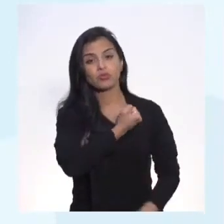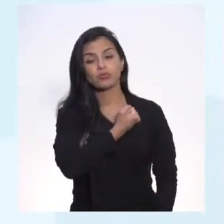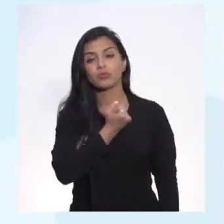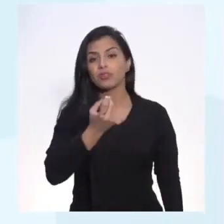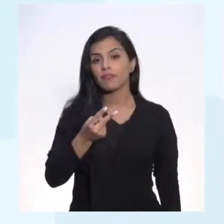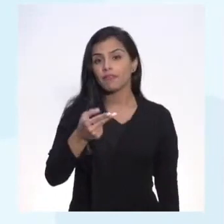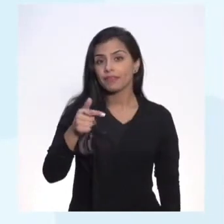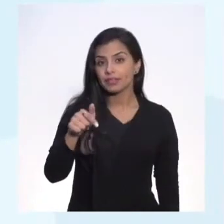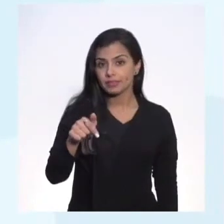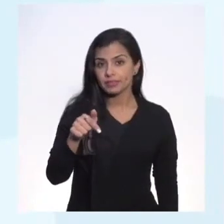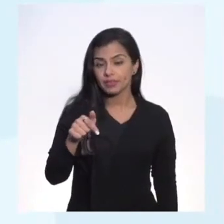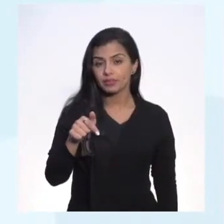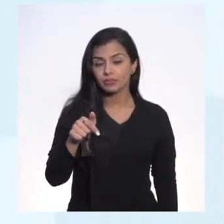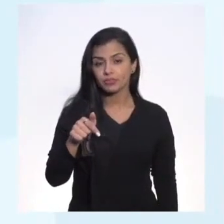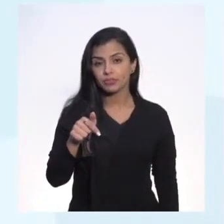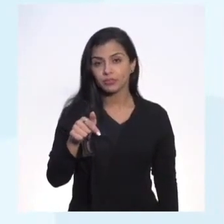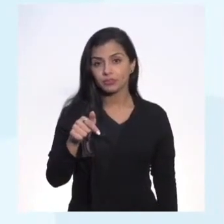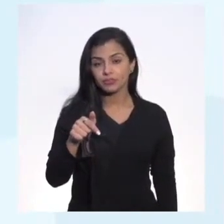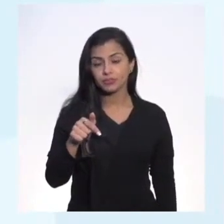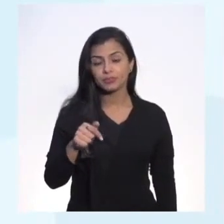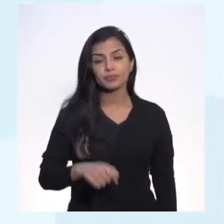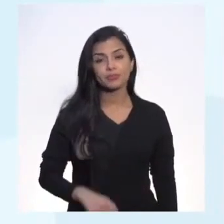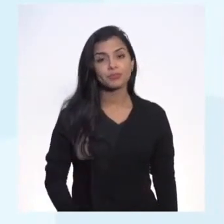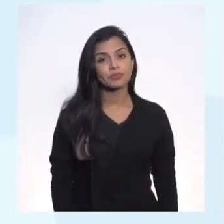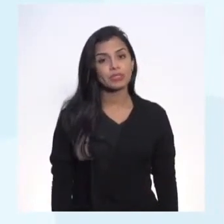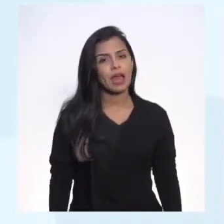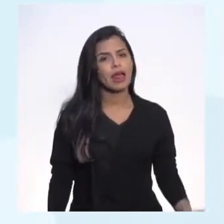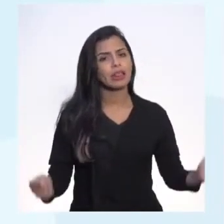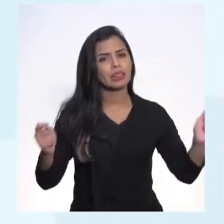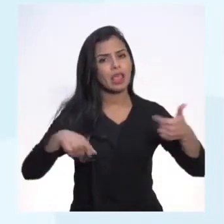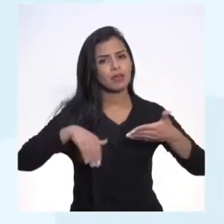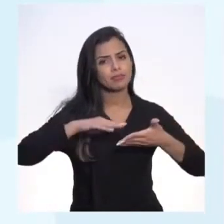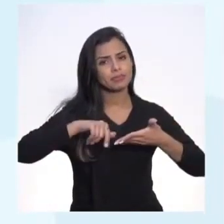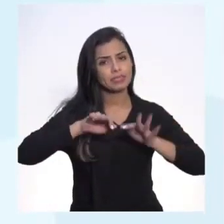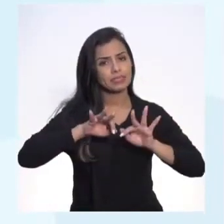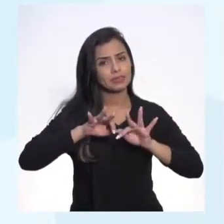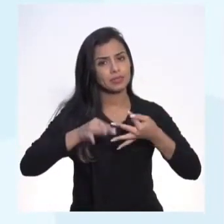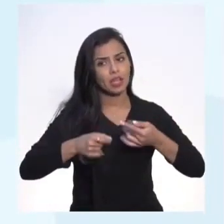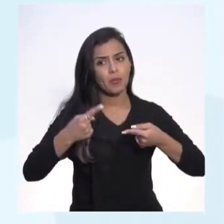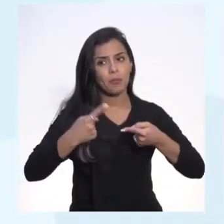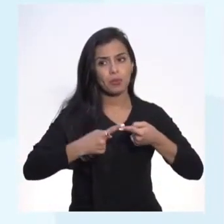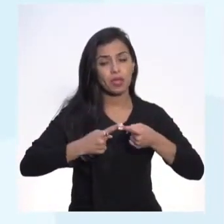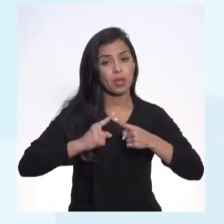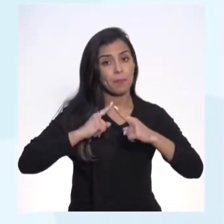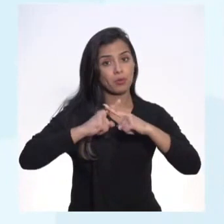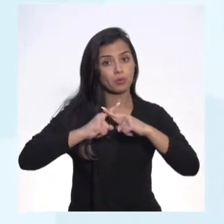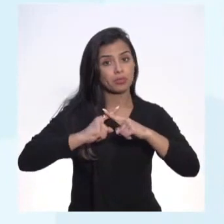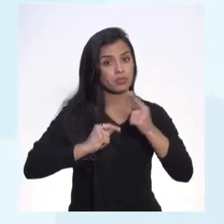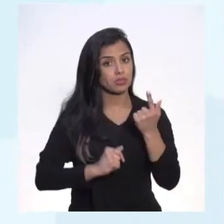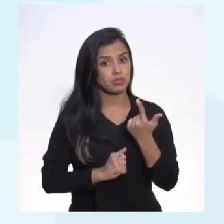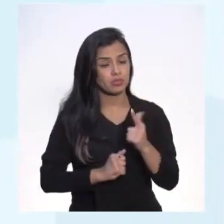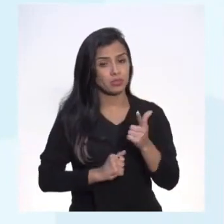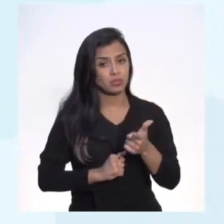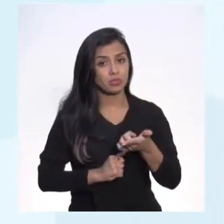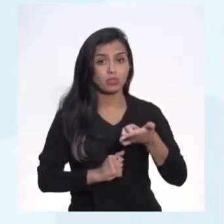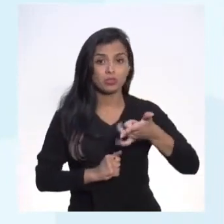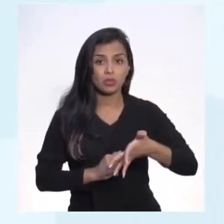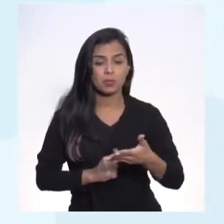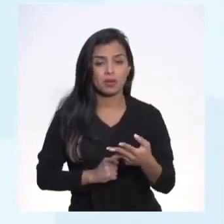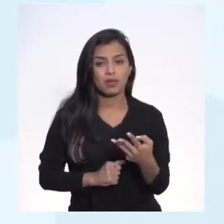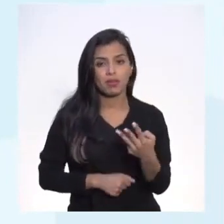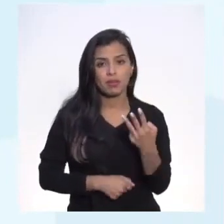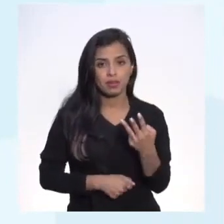pelo 3 ao cubo. Posso simplificar, porque não tem multiplicação lá dentro, vai sobrar